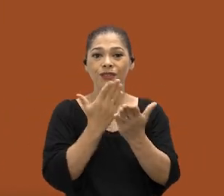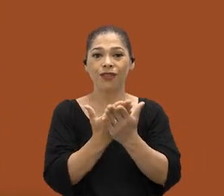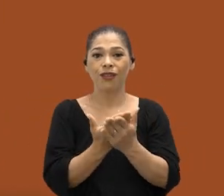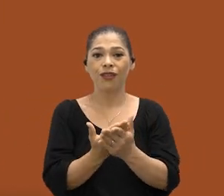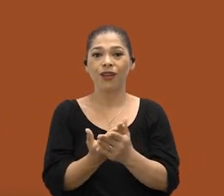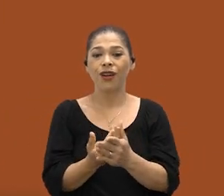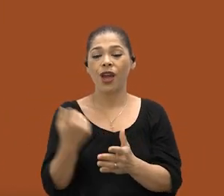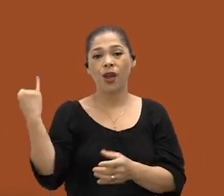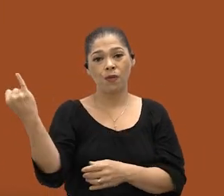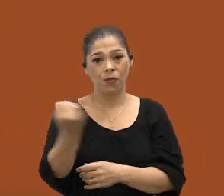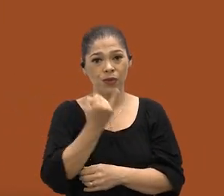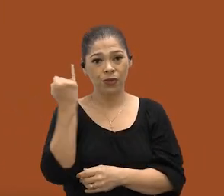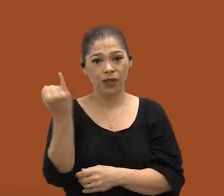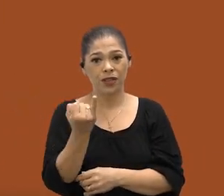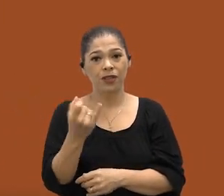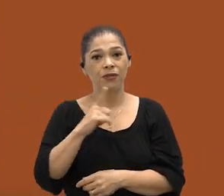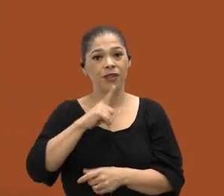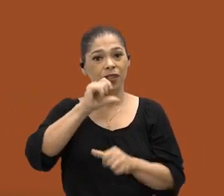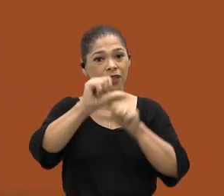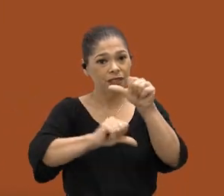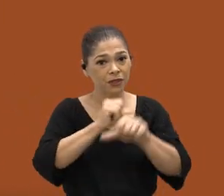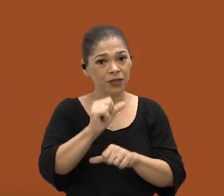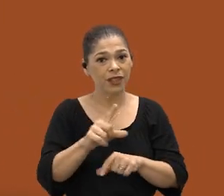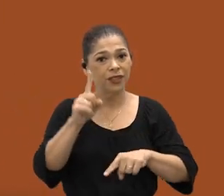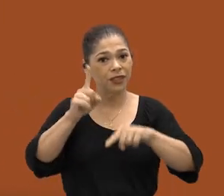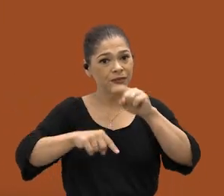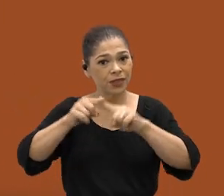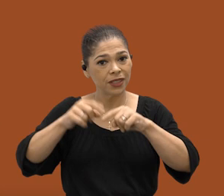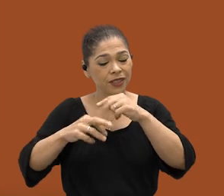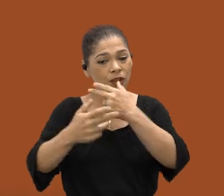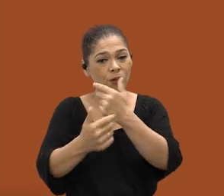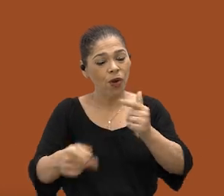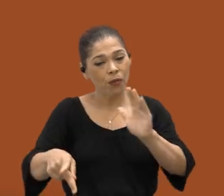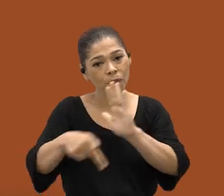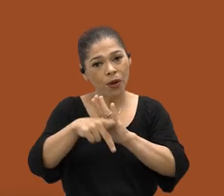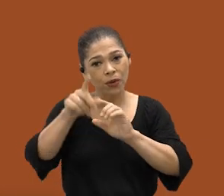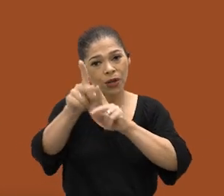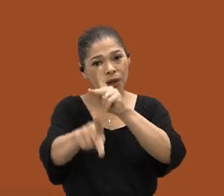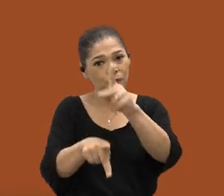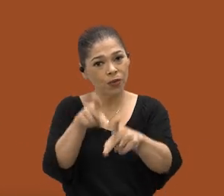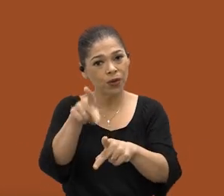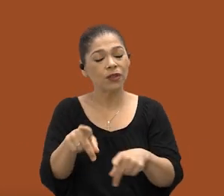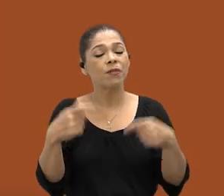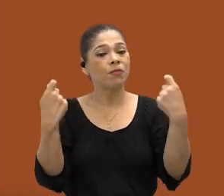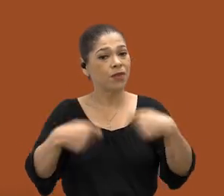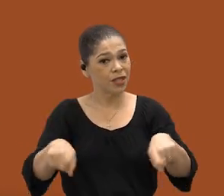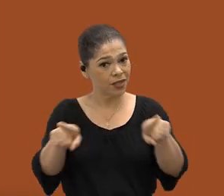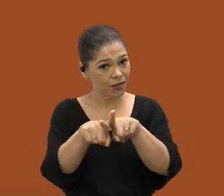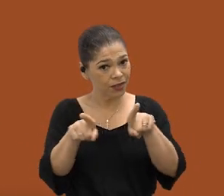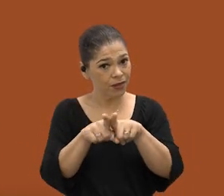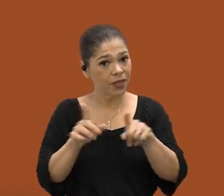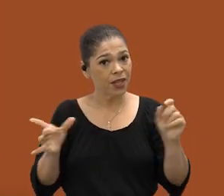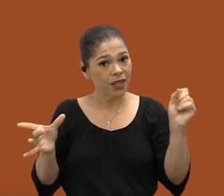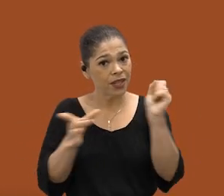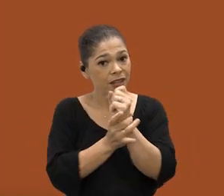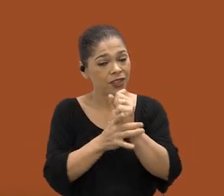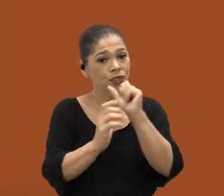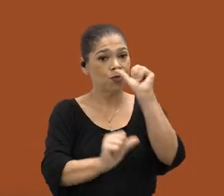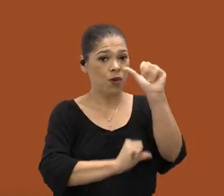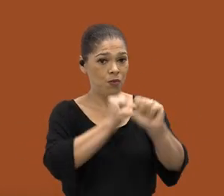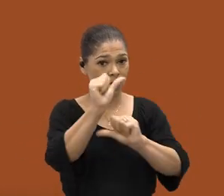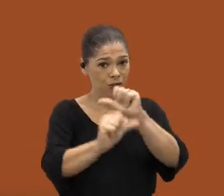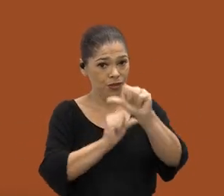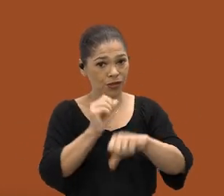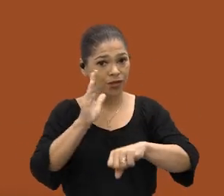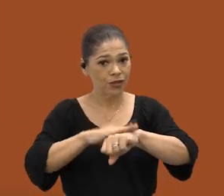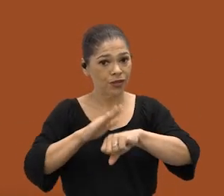é quando isso é fundamental inclusive para ter essa mudança material da vida dessa população mas nós precisamos objetivamente assegurar uma